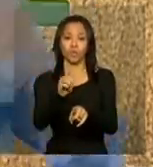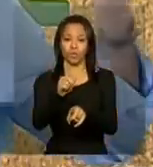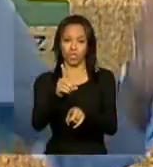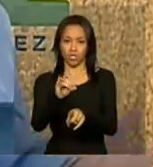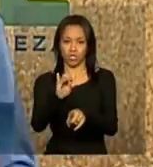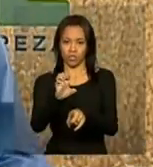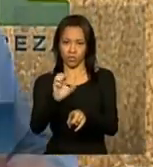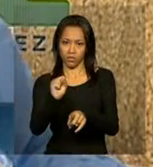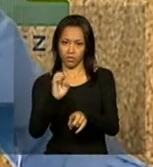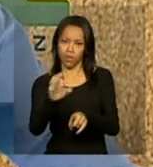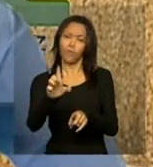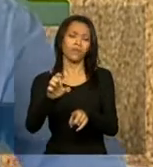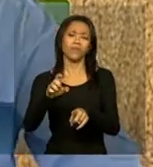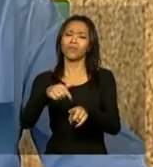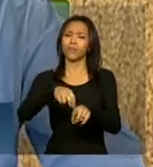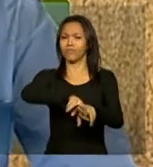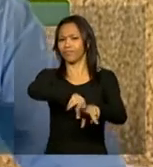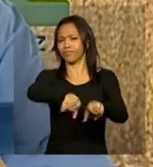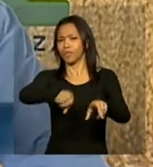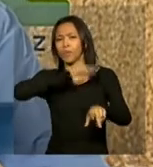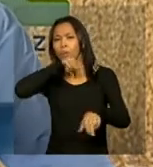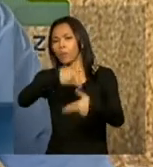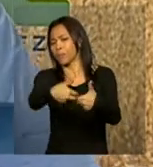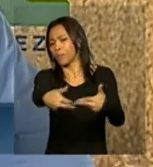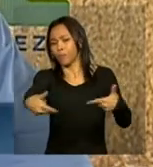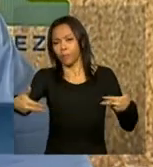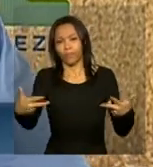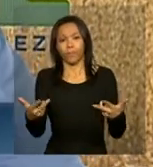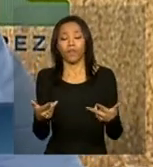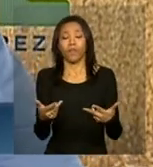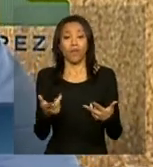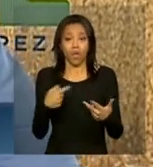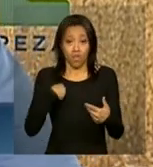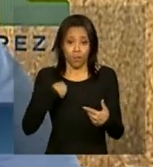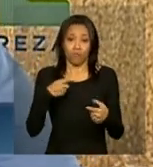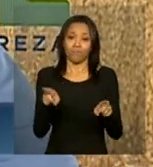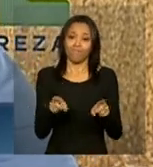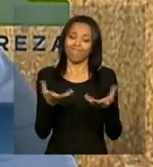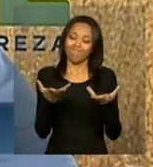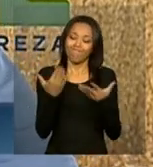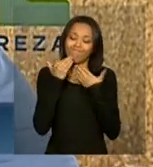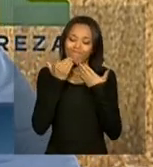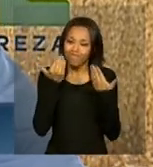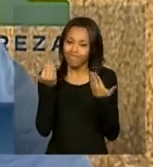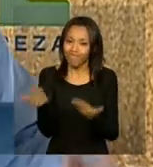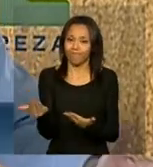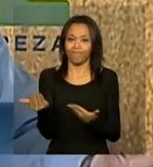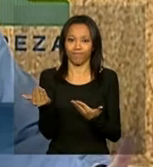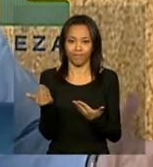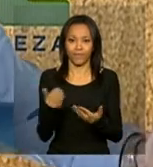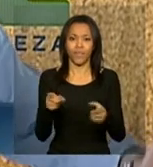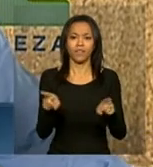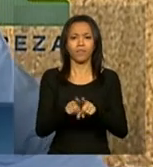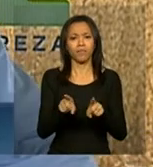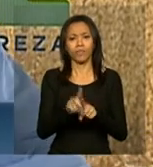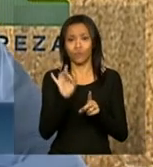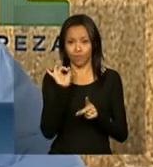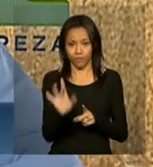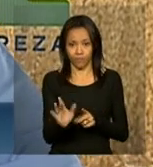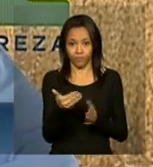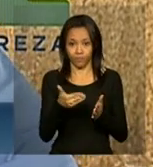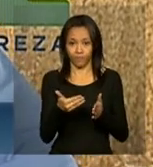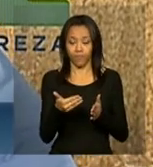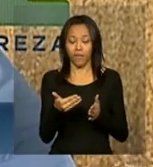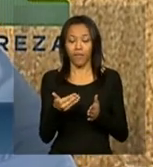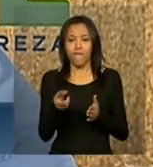suíno. Para tudo isso, senhora presidente, eu não poderia deixar de fazer esses agradecimentos. E por aí só,